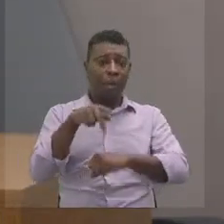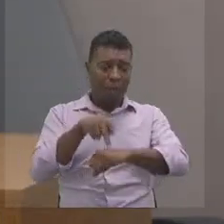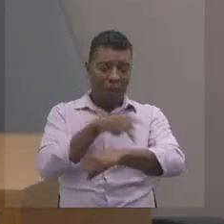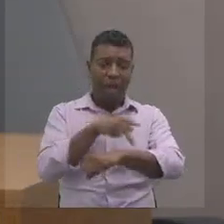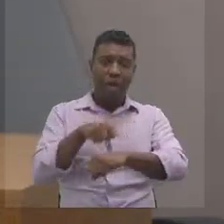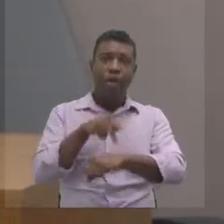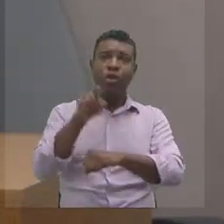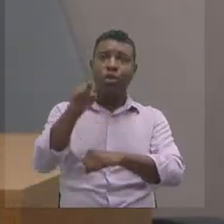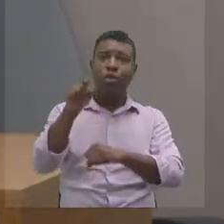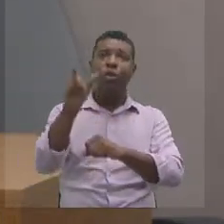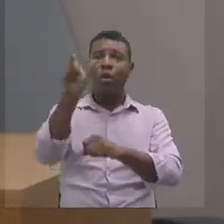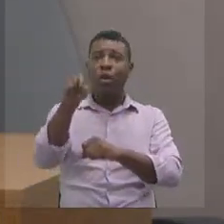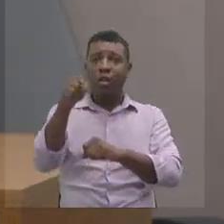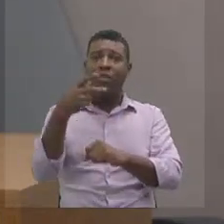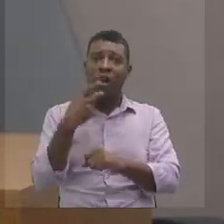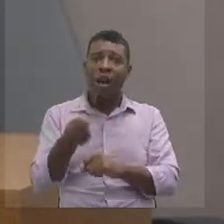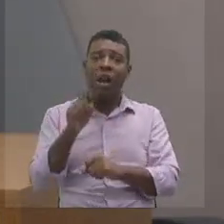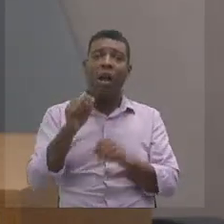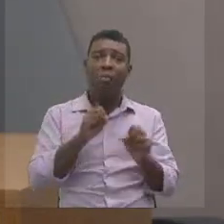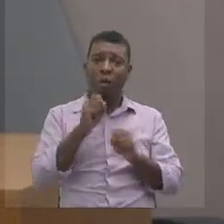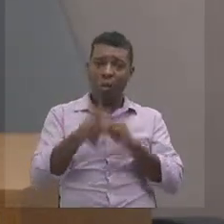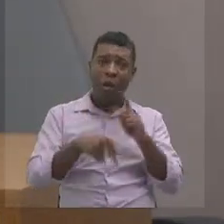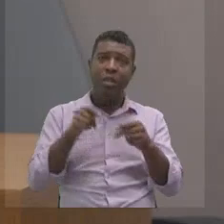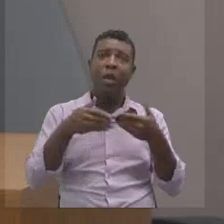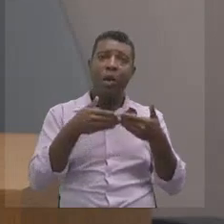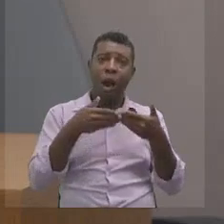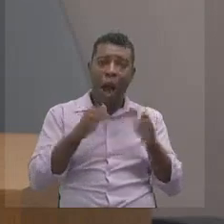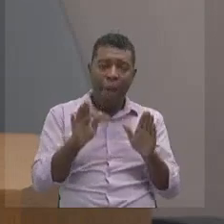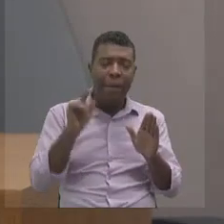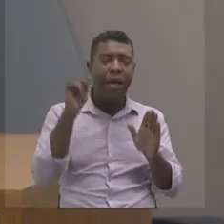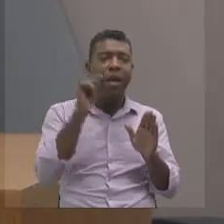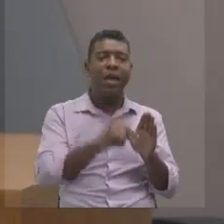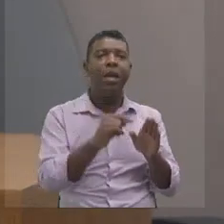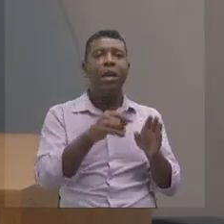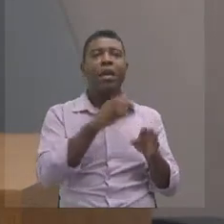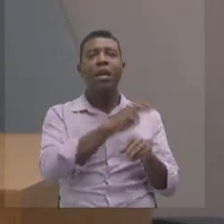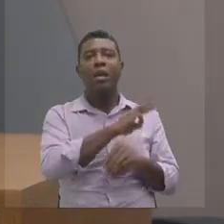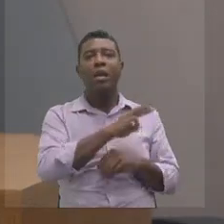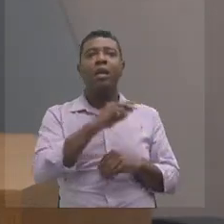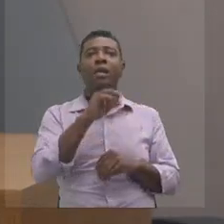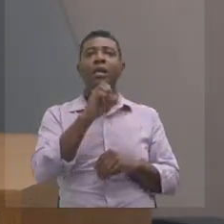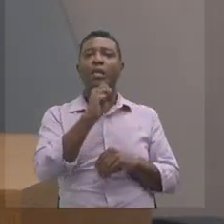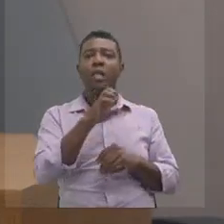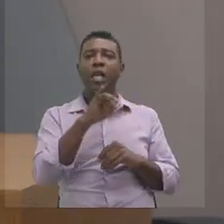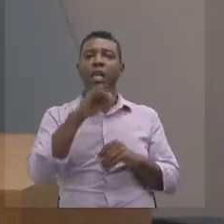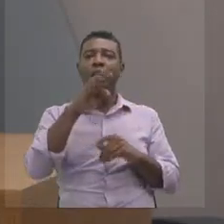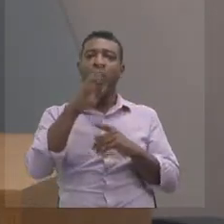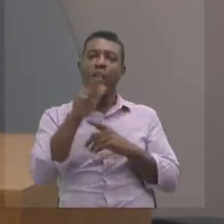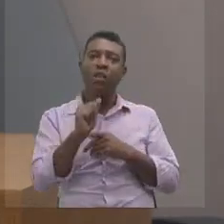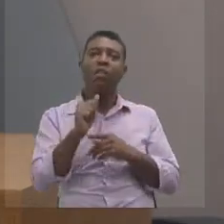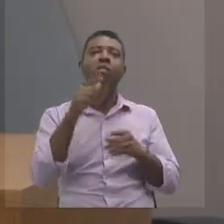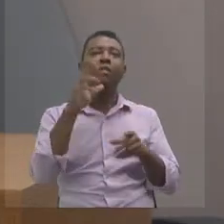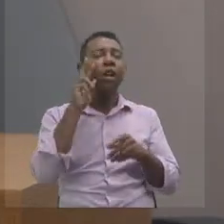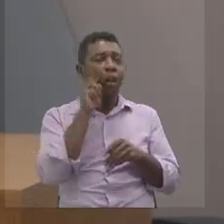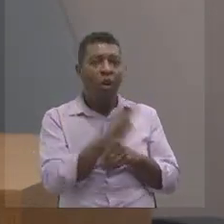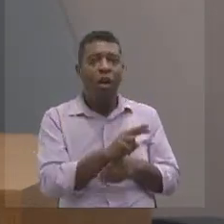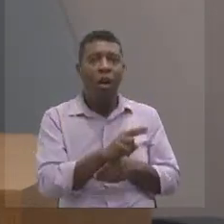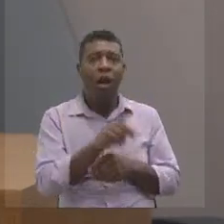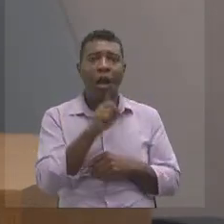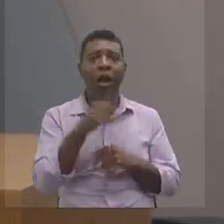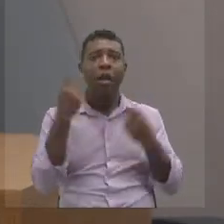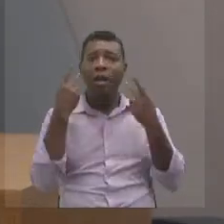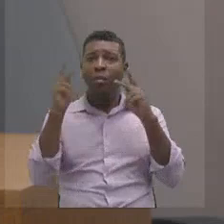o senhor fala né da população chega Abrir o site lá o site da seinfra olhar o contrato fica para todo mundo